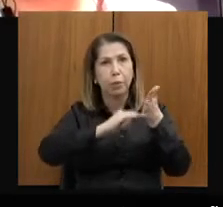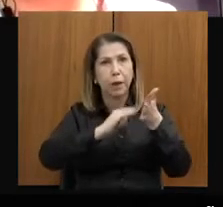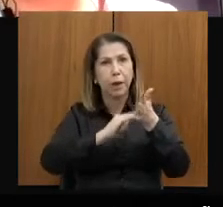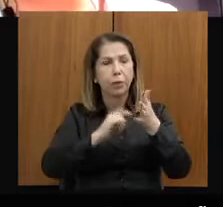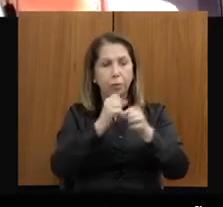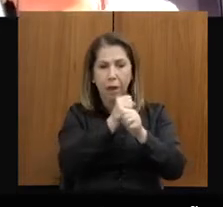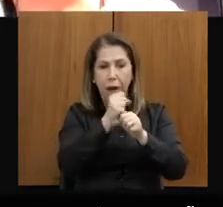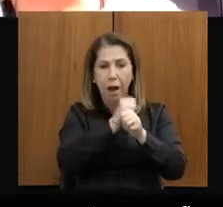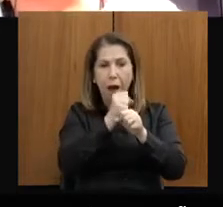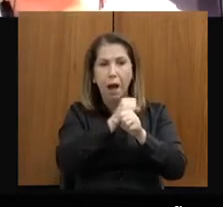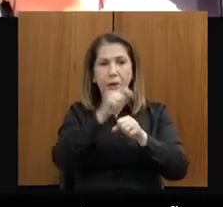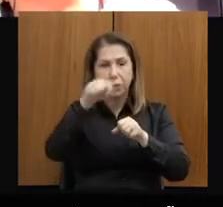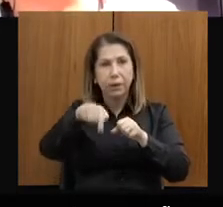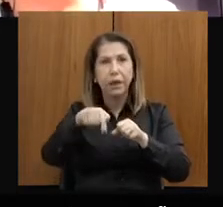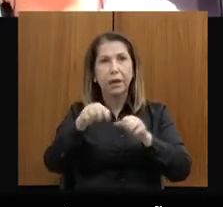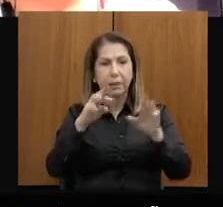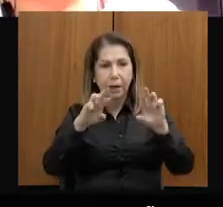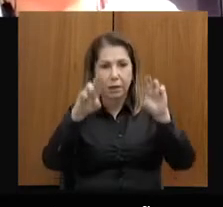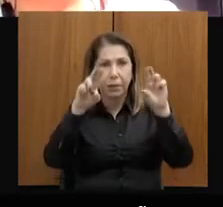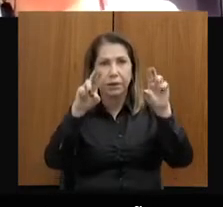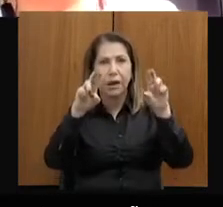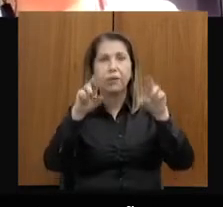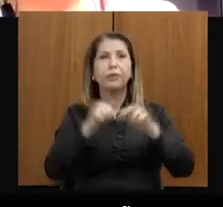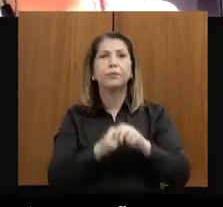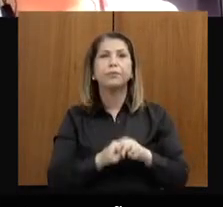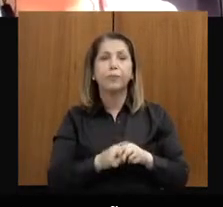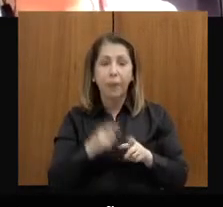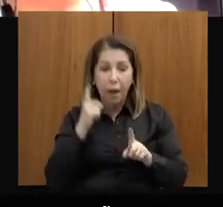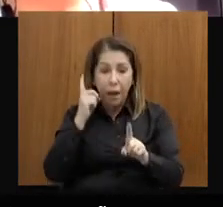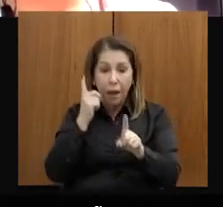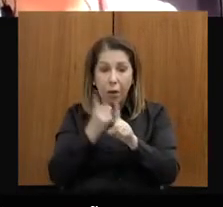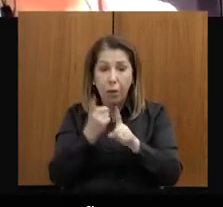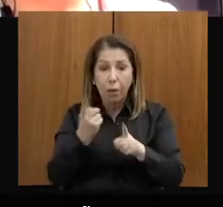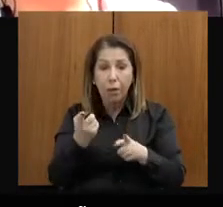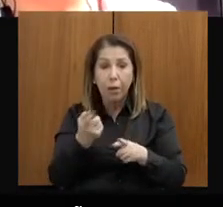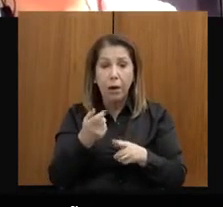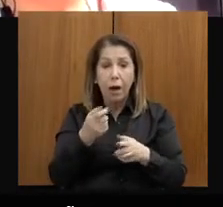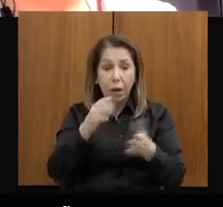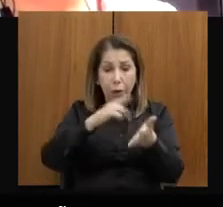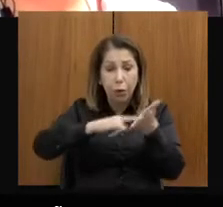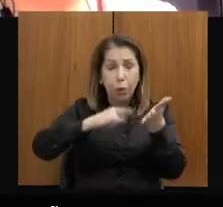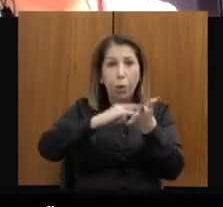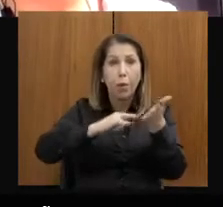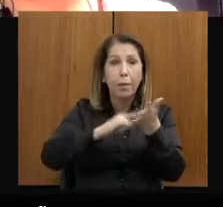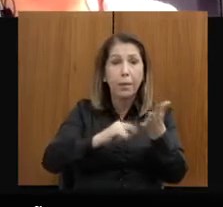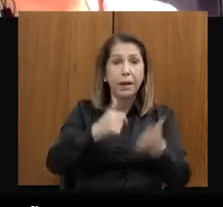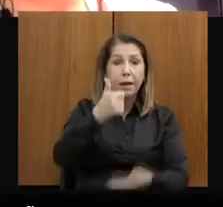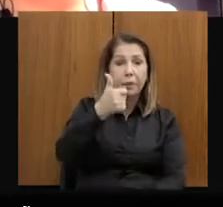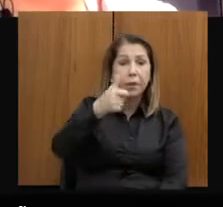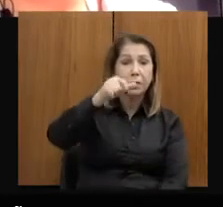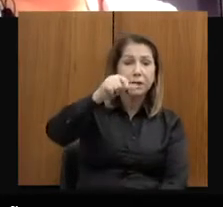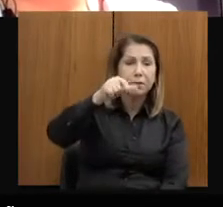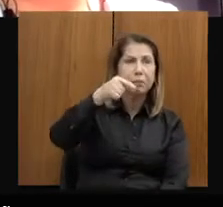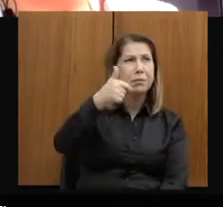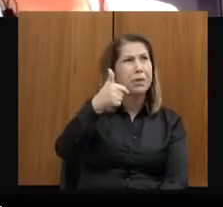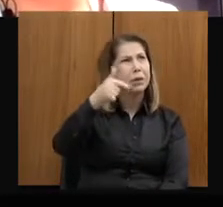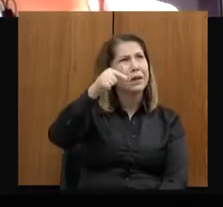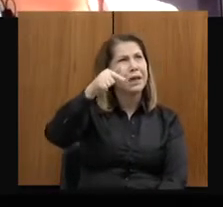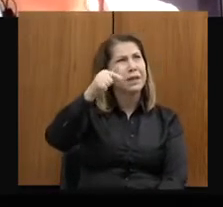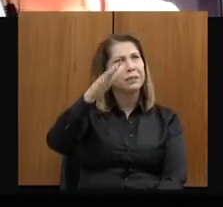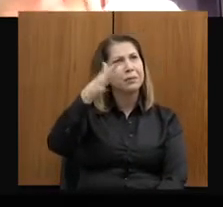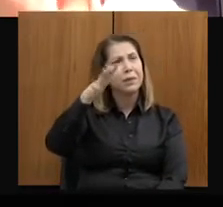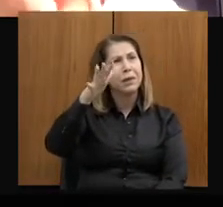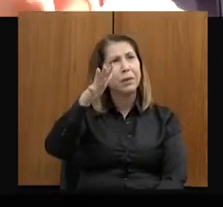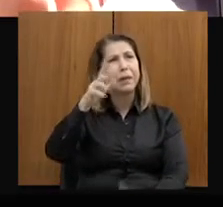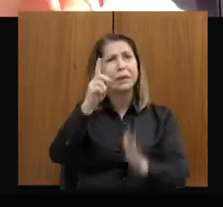muito tempo ele encontrou um documento de 1.700 em meados do século 18 não me lembro a data exata